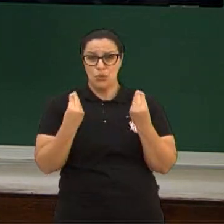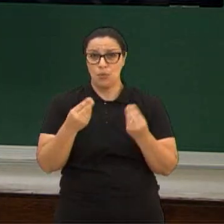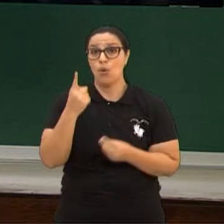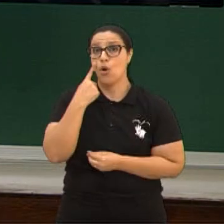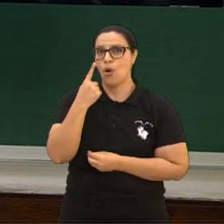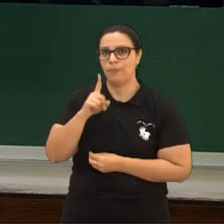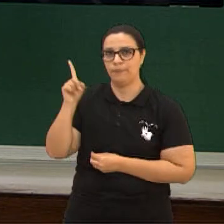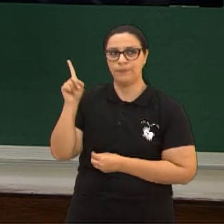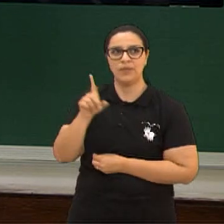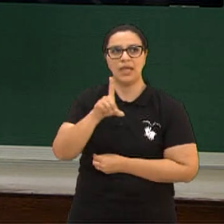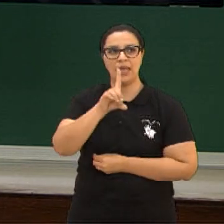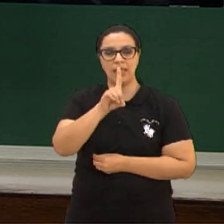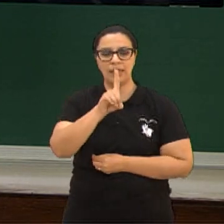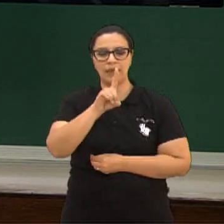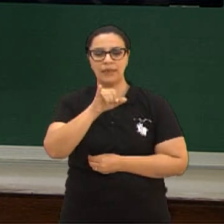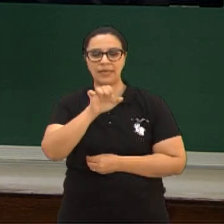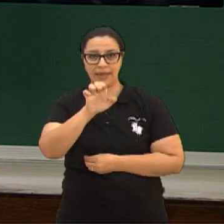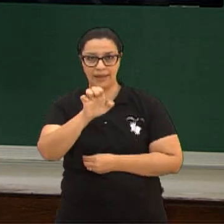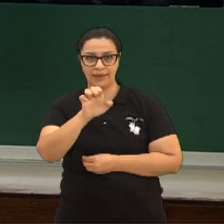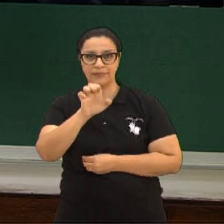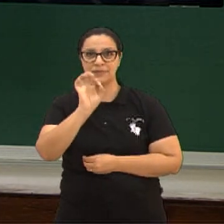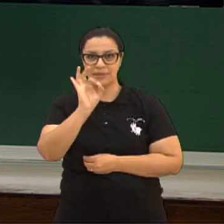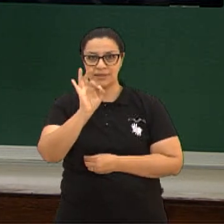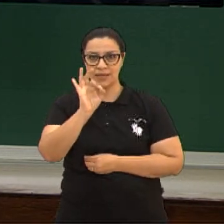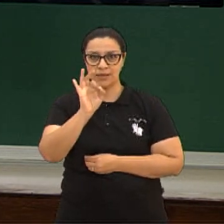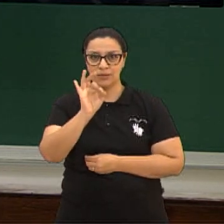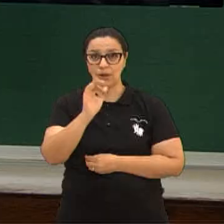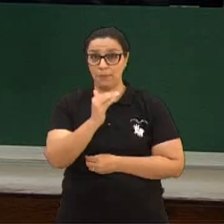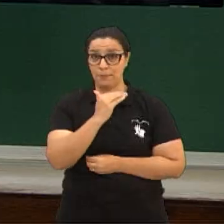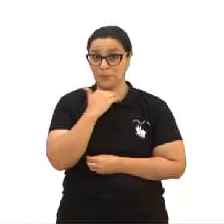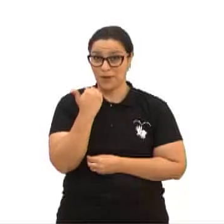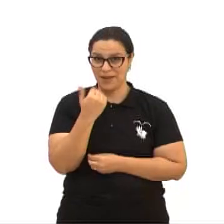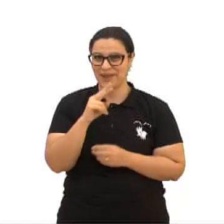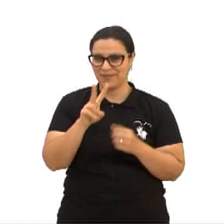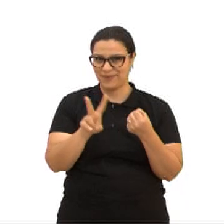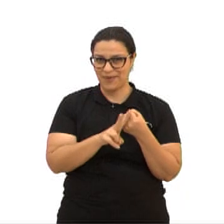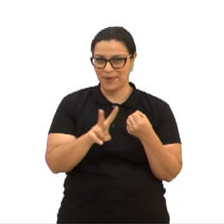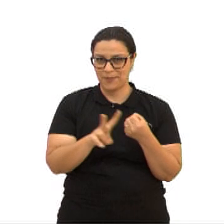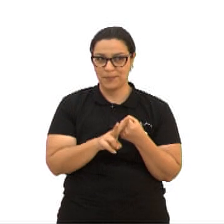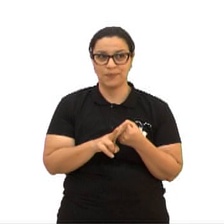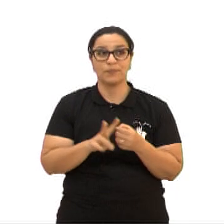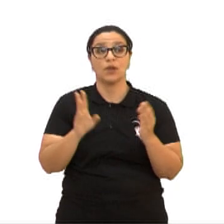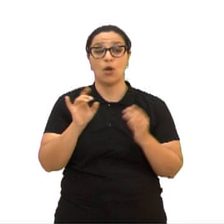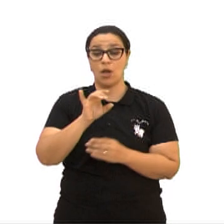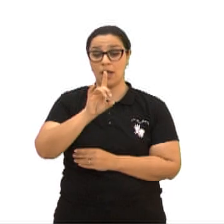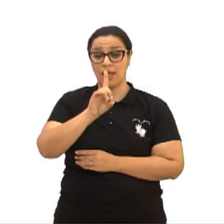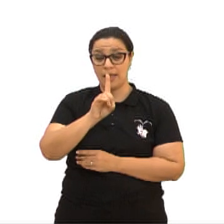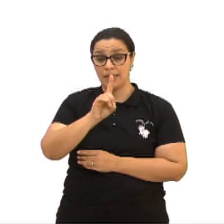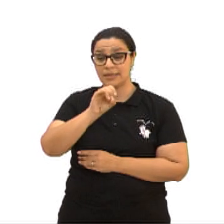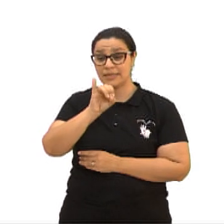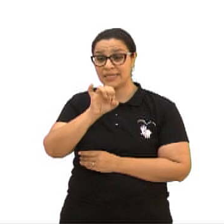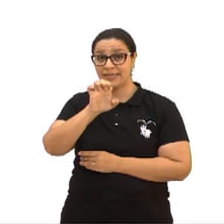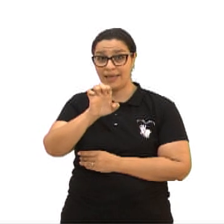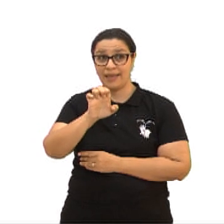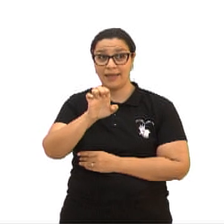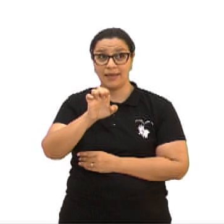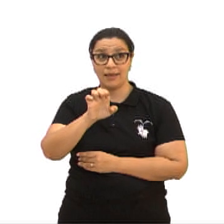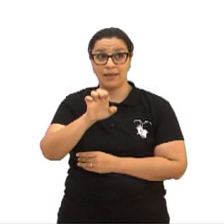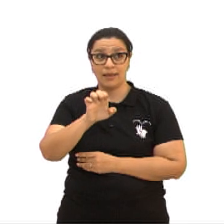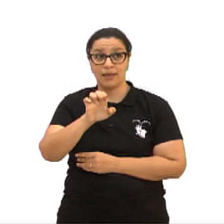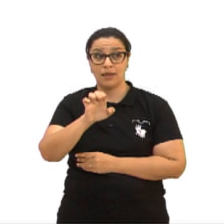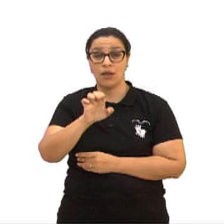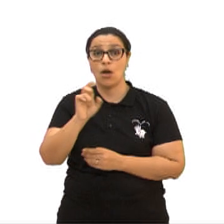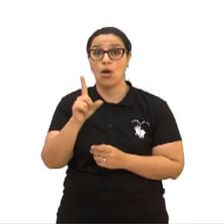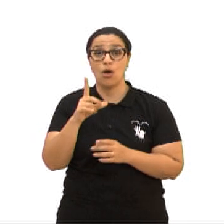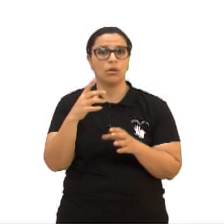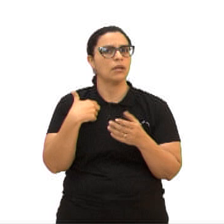assim? Olha lá, die, o verbo morrer, ie. Atenção, aqui não é só com